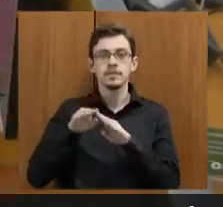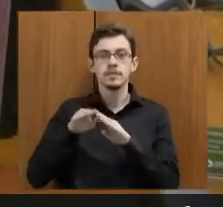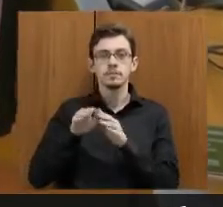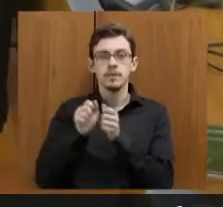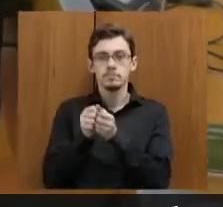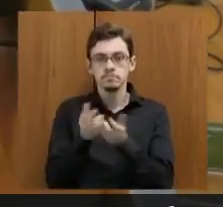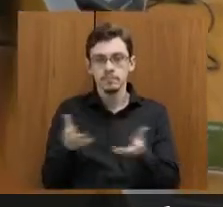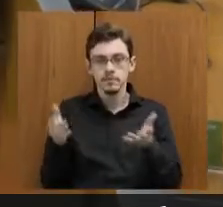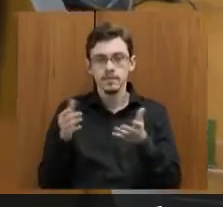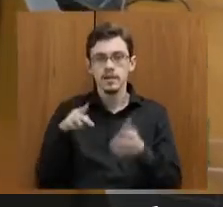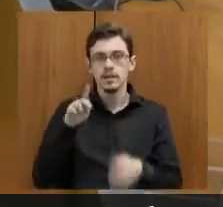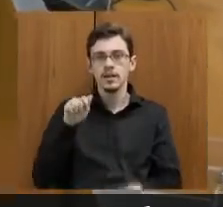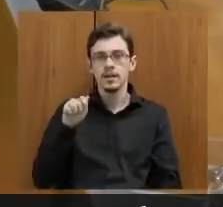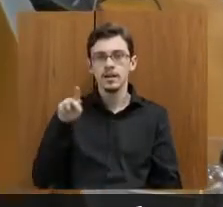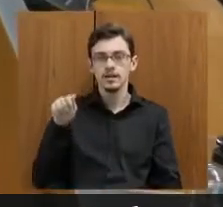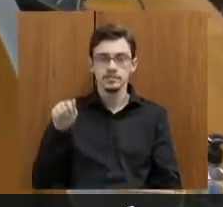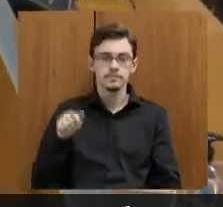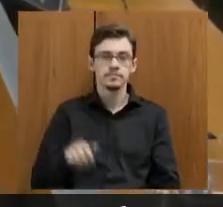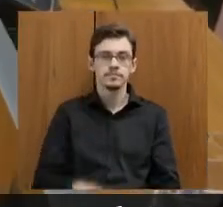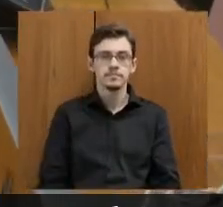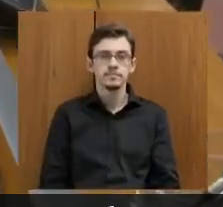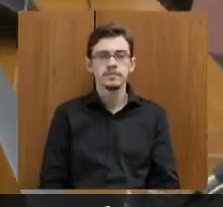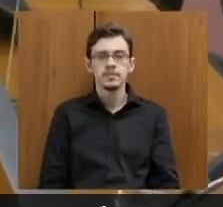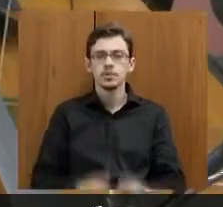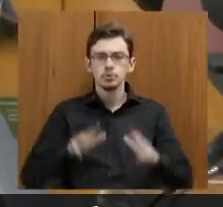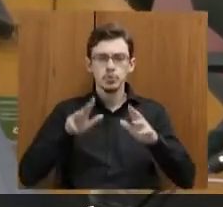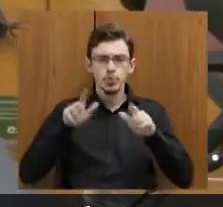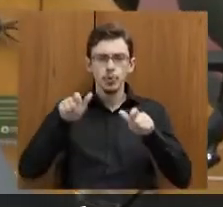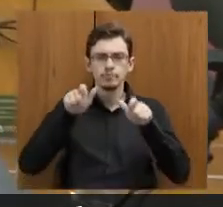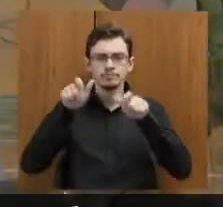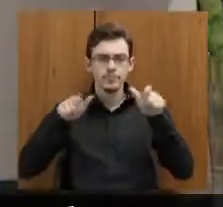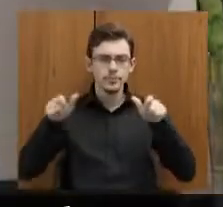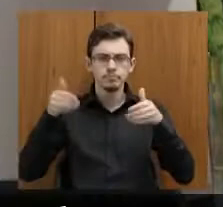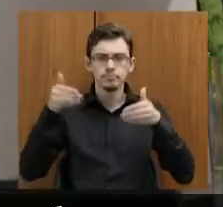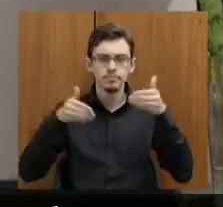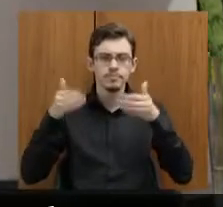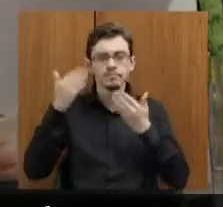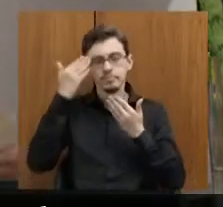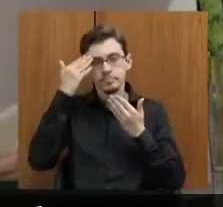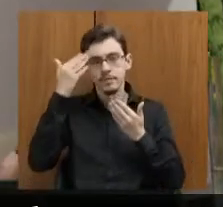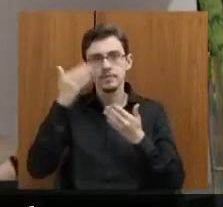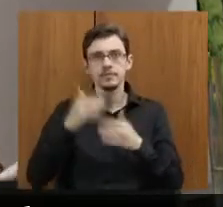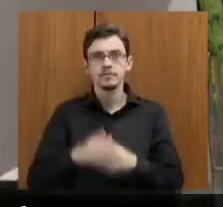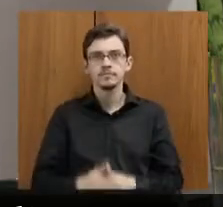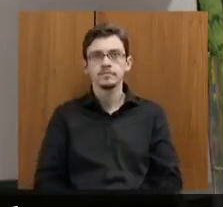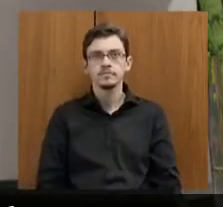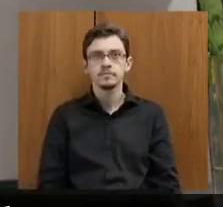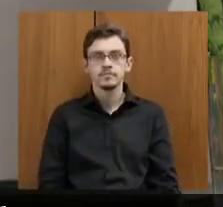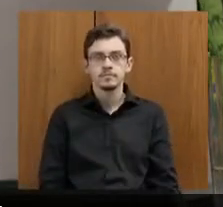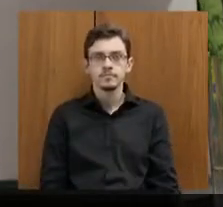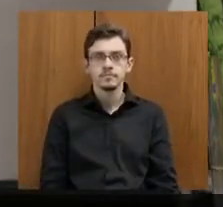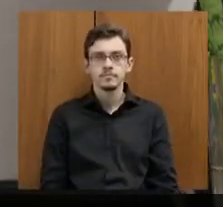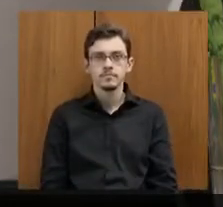babá Kkk muito obrigada pela presença de todos aqui Oi